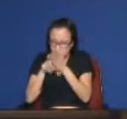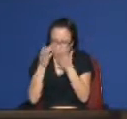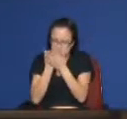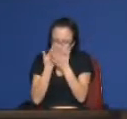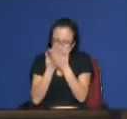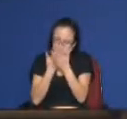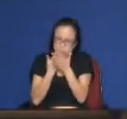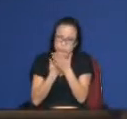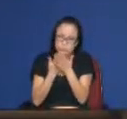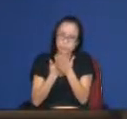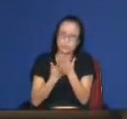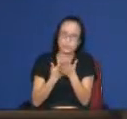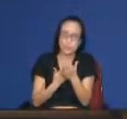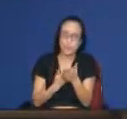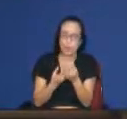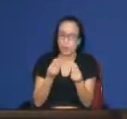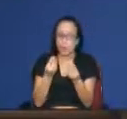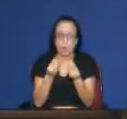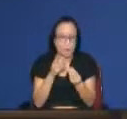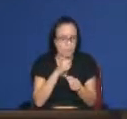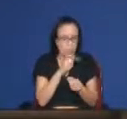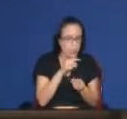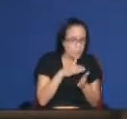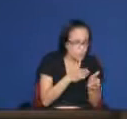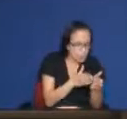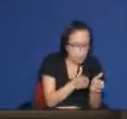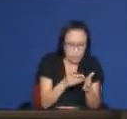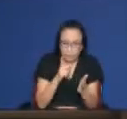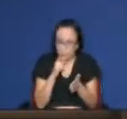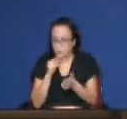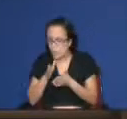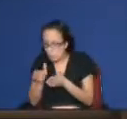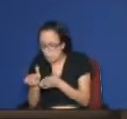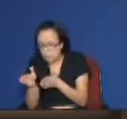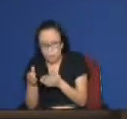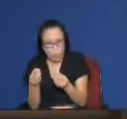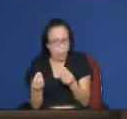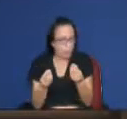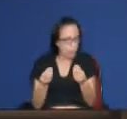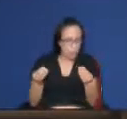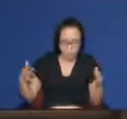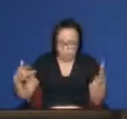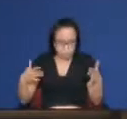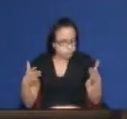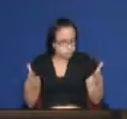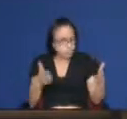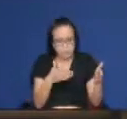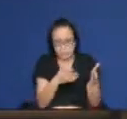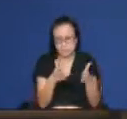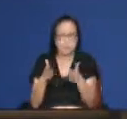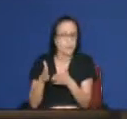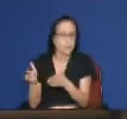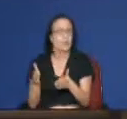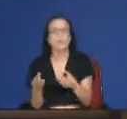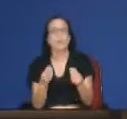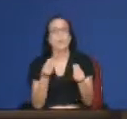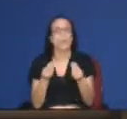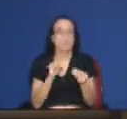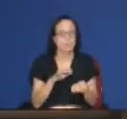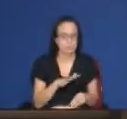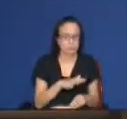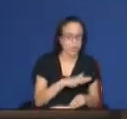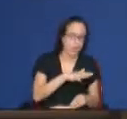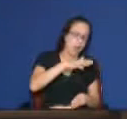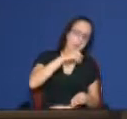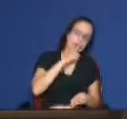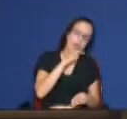gente estudou todas as bacias dos rios que contribuem com a nossa captação. A bacia do Ribeirão Pinhal, a bacia do Rio